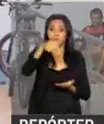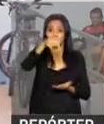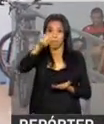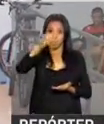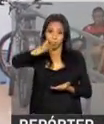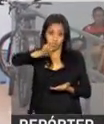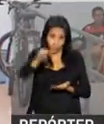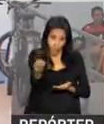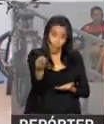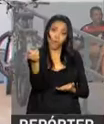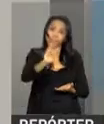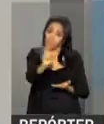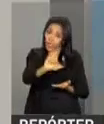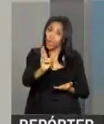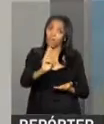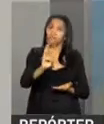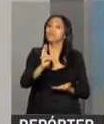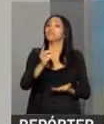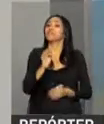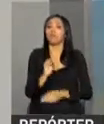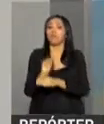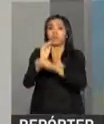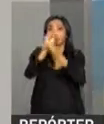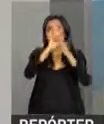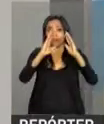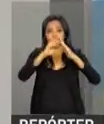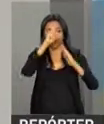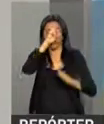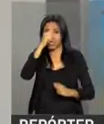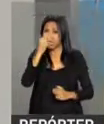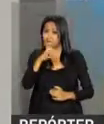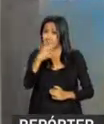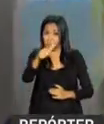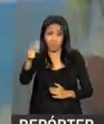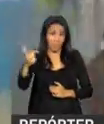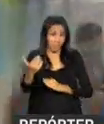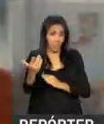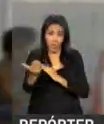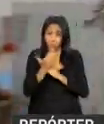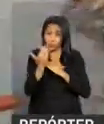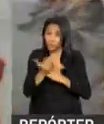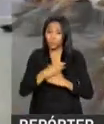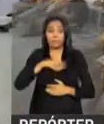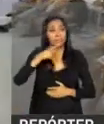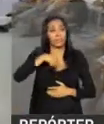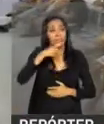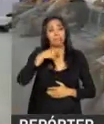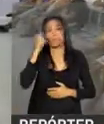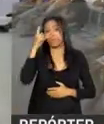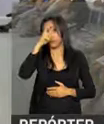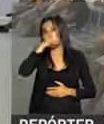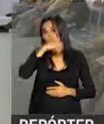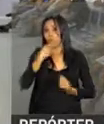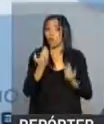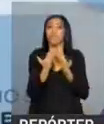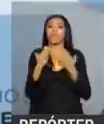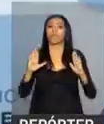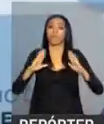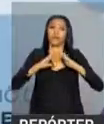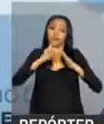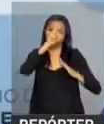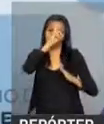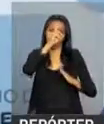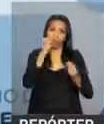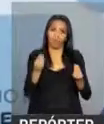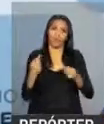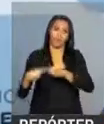R$1,7 bilhão para custeio de UPAs. Sem a ajuda, os municípios teriam dificuldade para manter o funcionamento das unidades. Essa